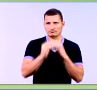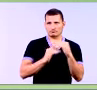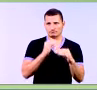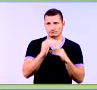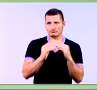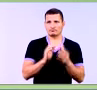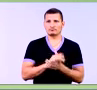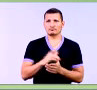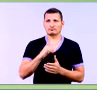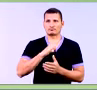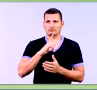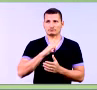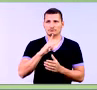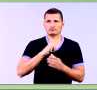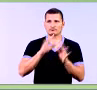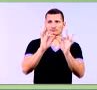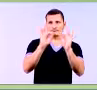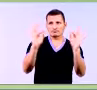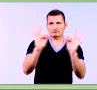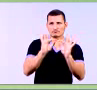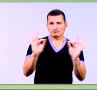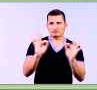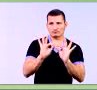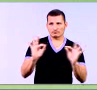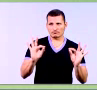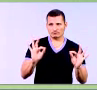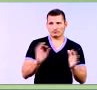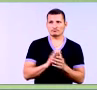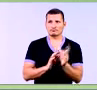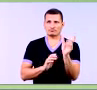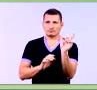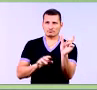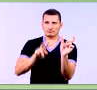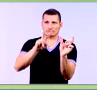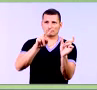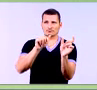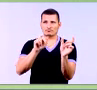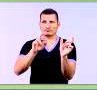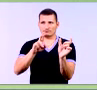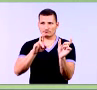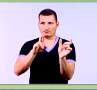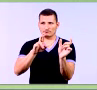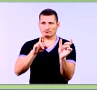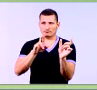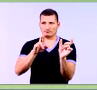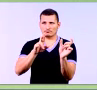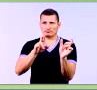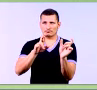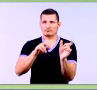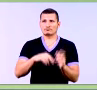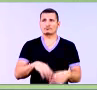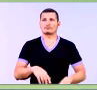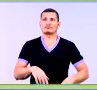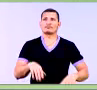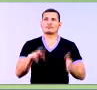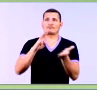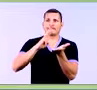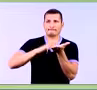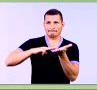que tinha as seguintes características: uma variável, o método MySQL